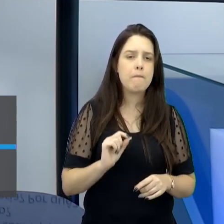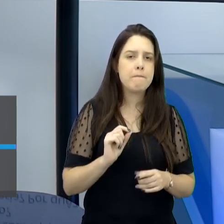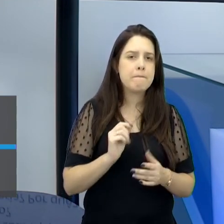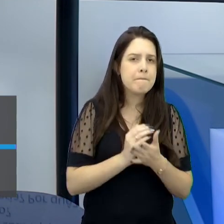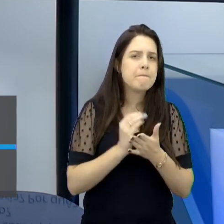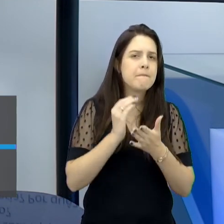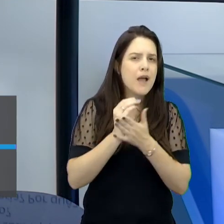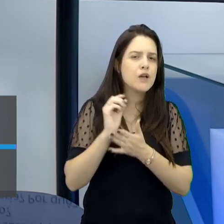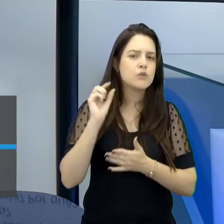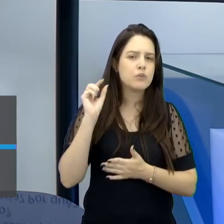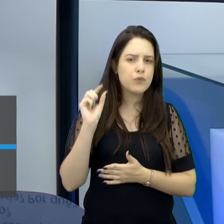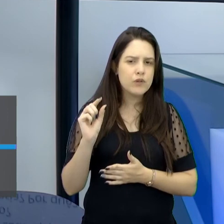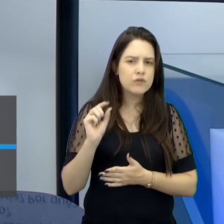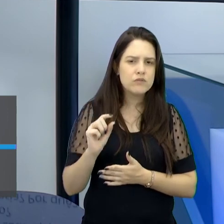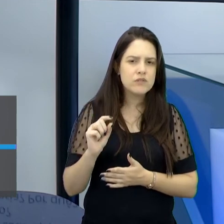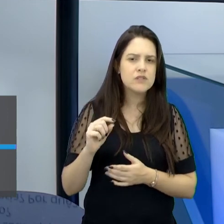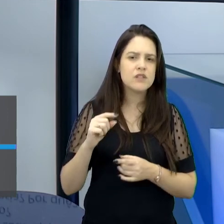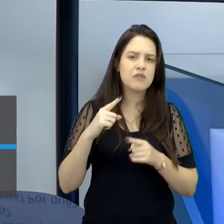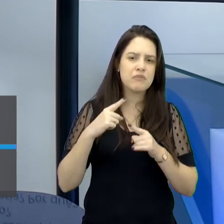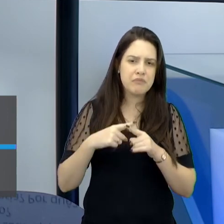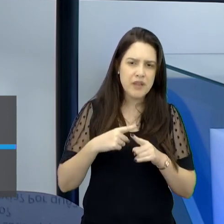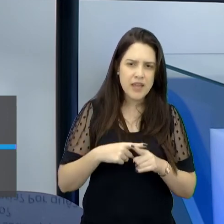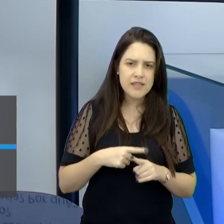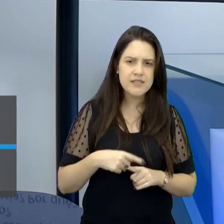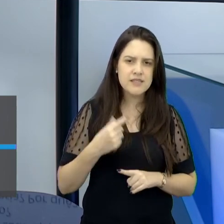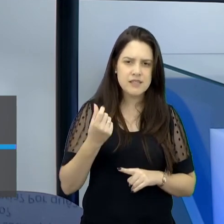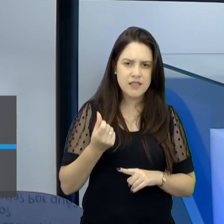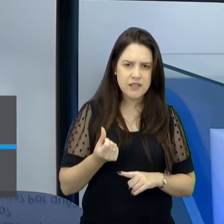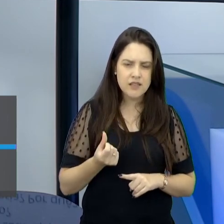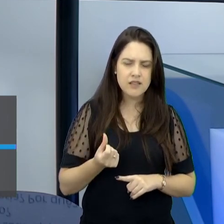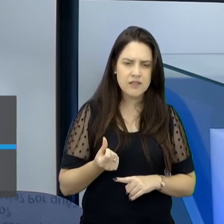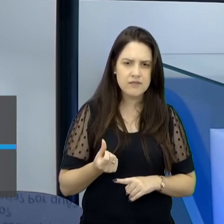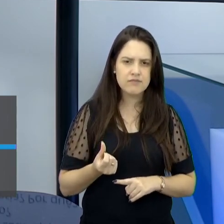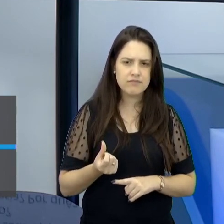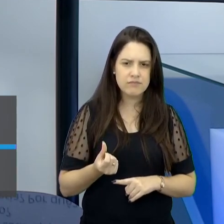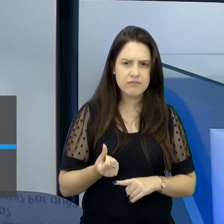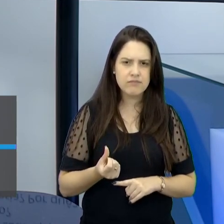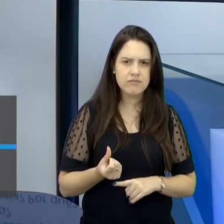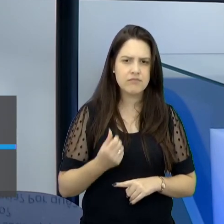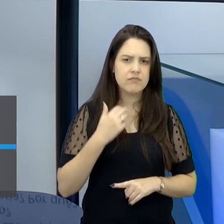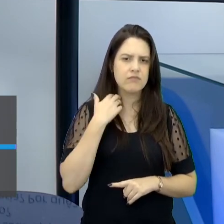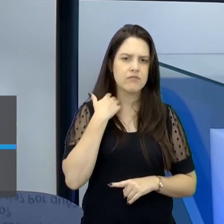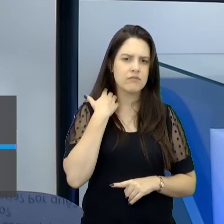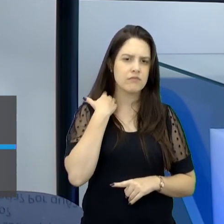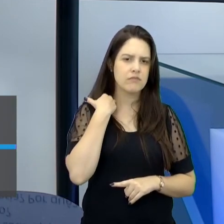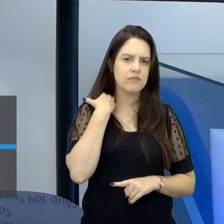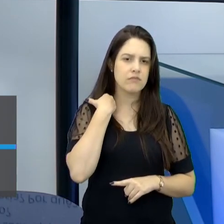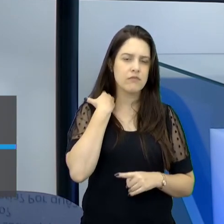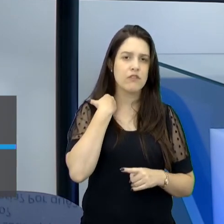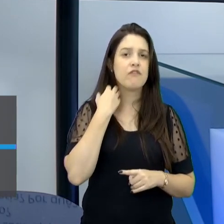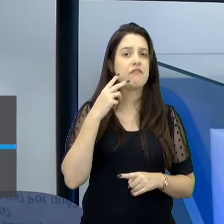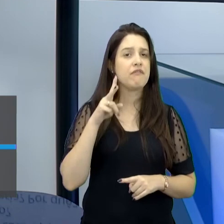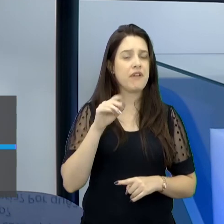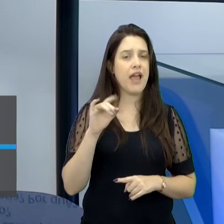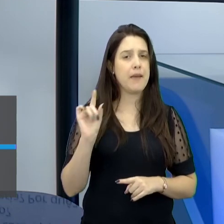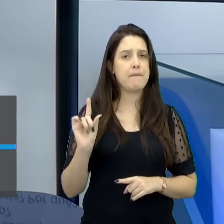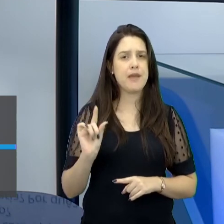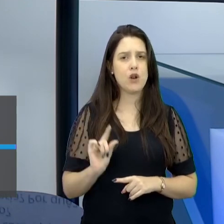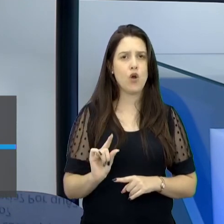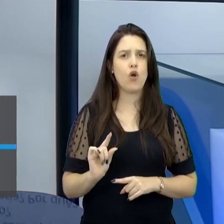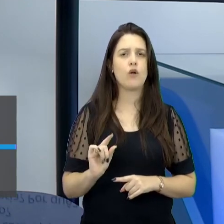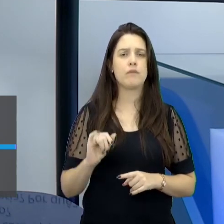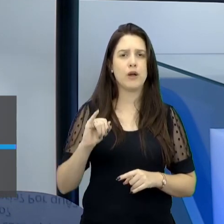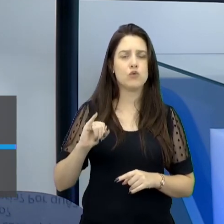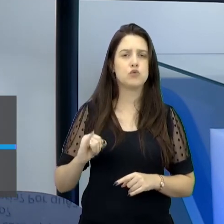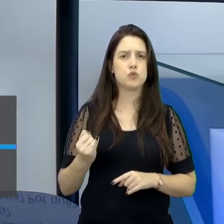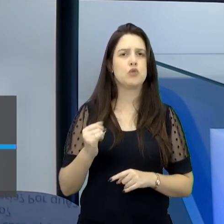recurso e puder fazer em menos vezes, isso daqui, vai ser menor. Os juros vai ser menor